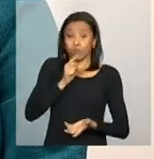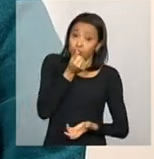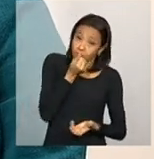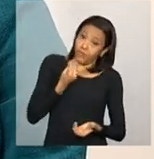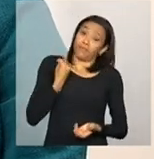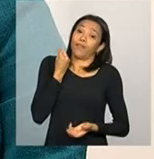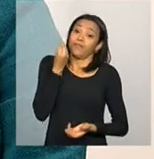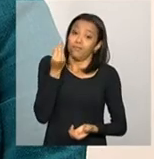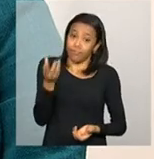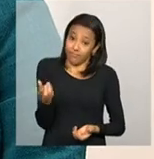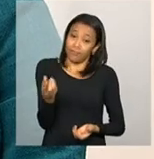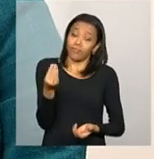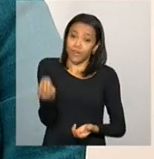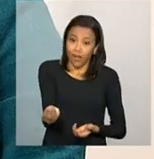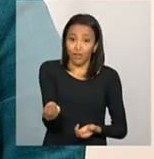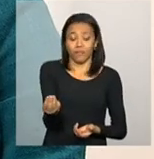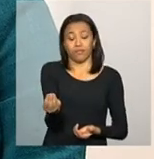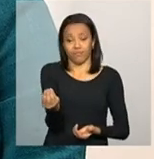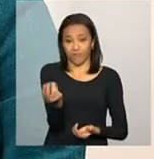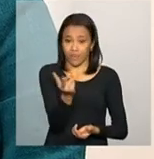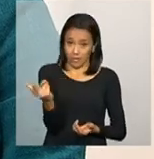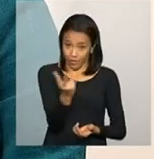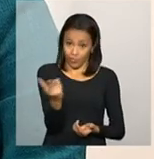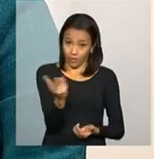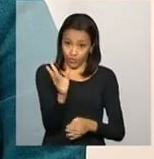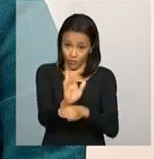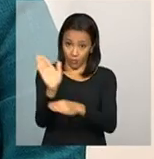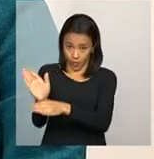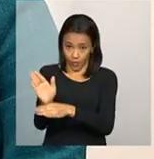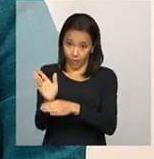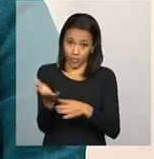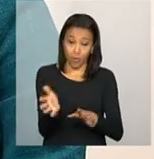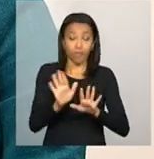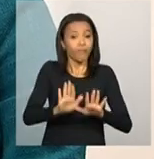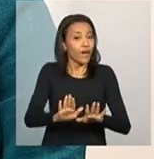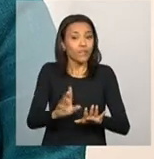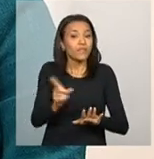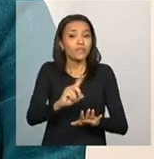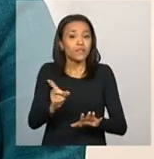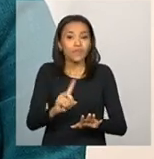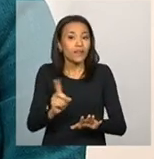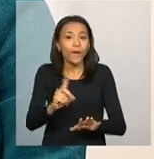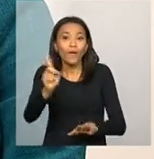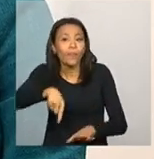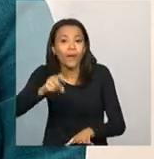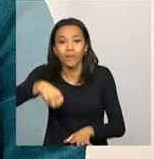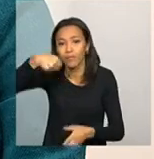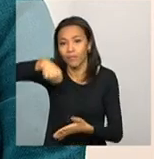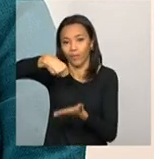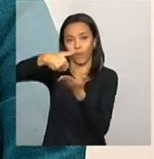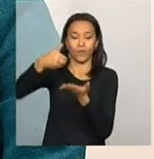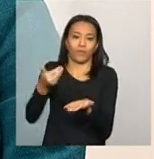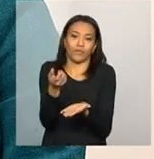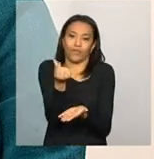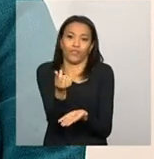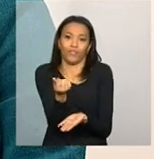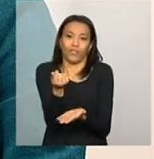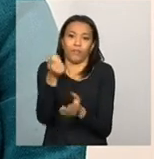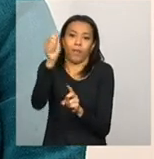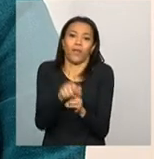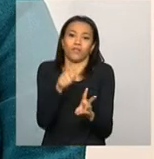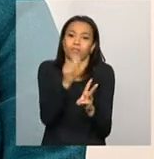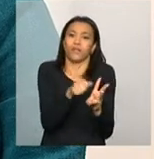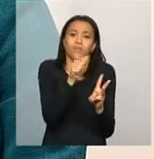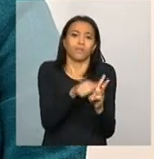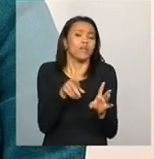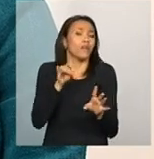dinheiro equivalente a esses dois benefícios. Mas não se trata, portanto, de uma bolsa que ela recebe mensalmente. Ela recebe